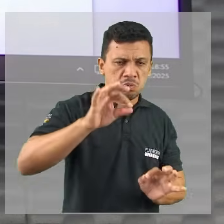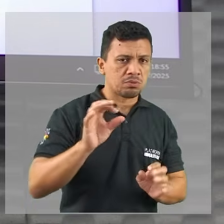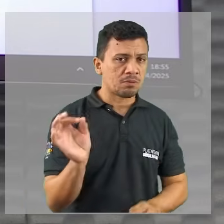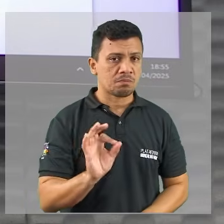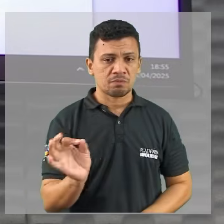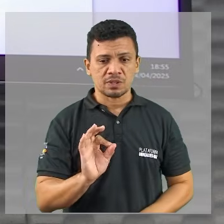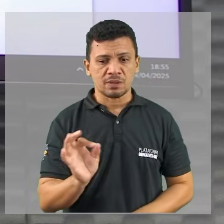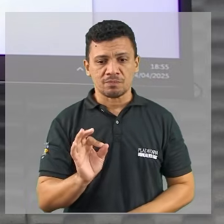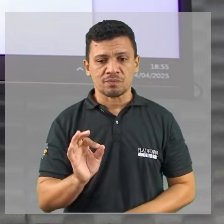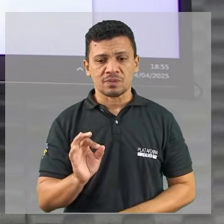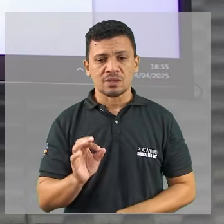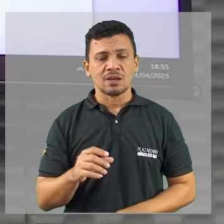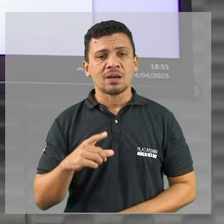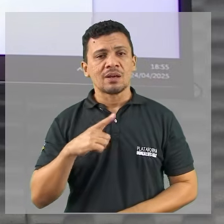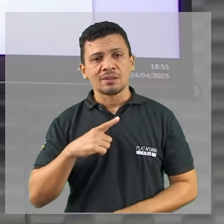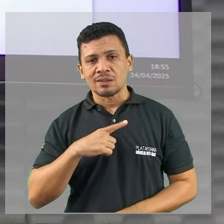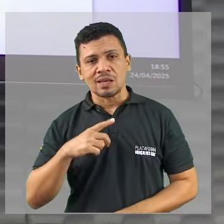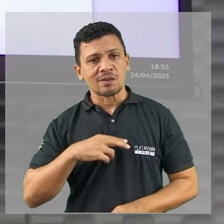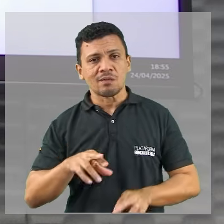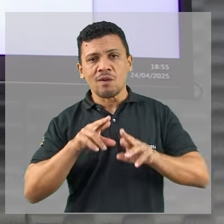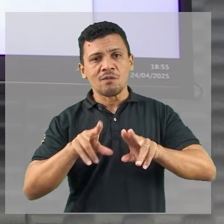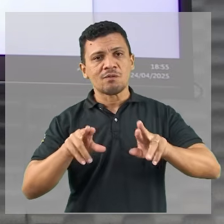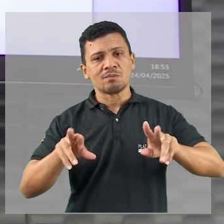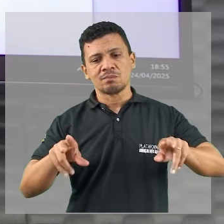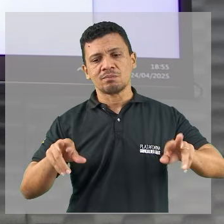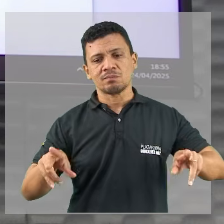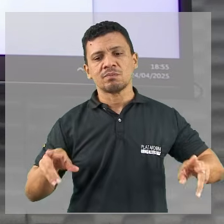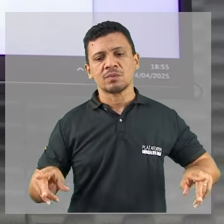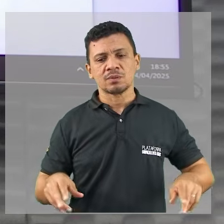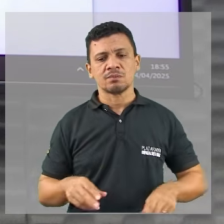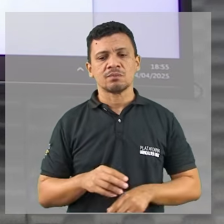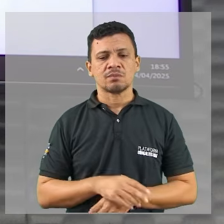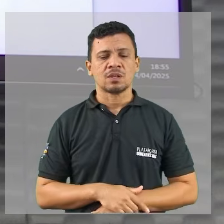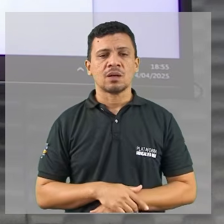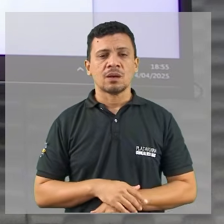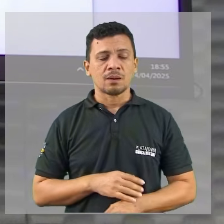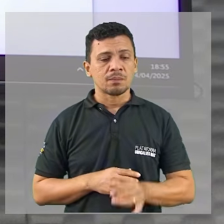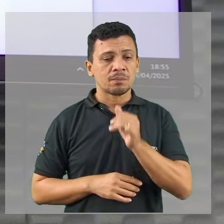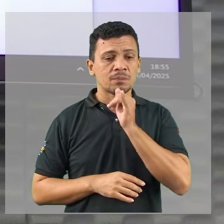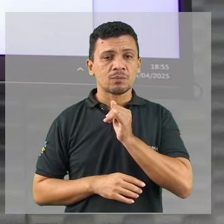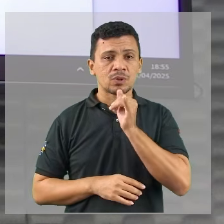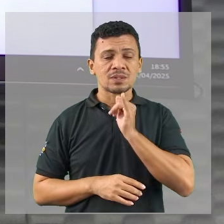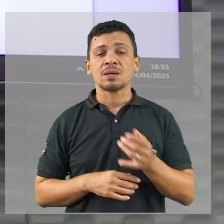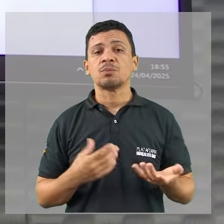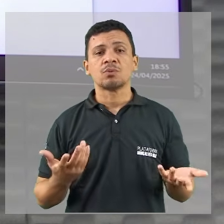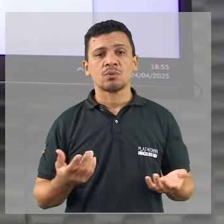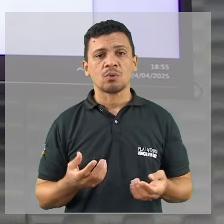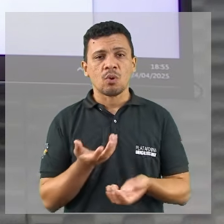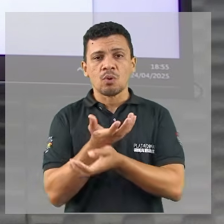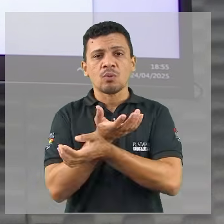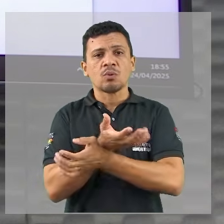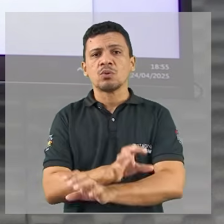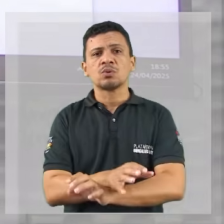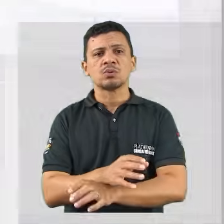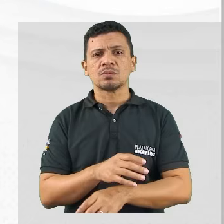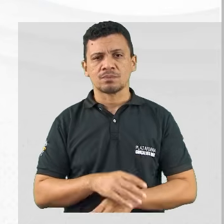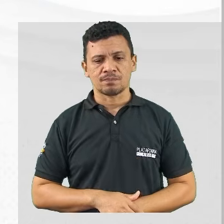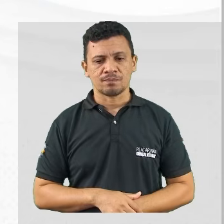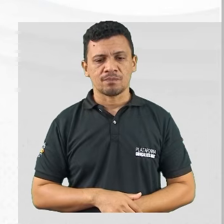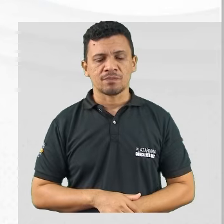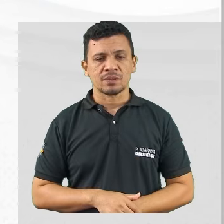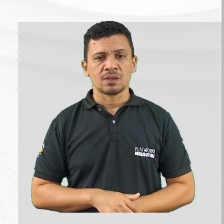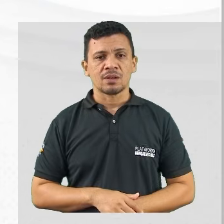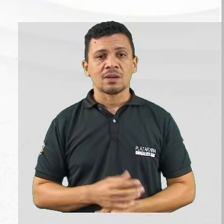possuem irregularidades. E aí daí vem esse nome, osso irregular. Exemplos desse tipo de osso,